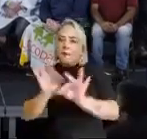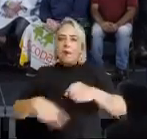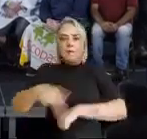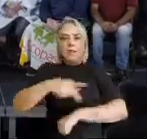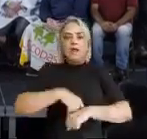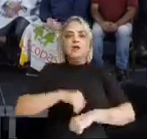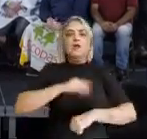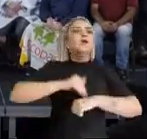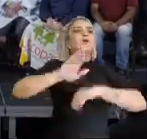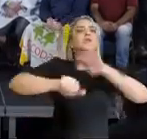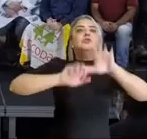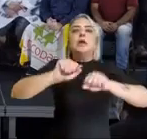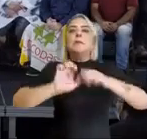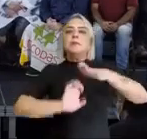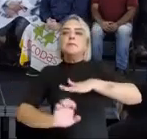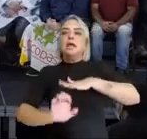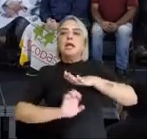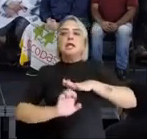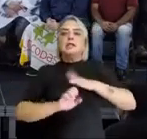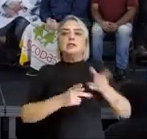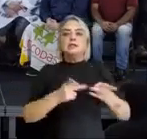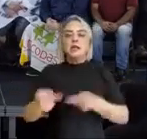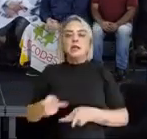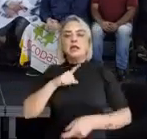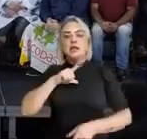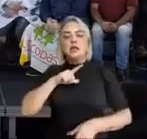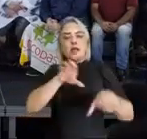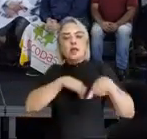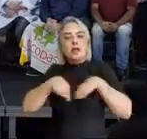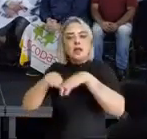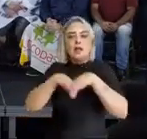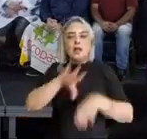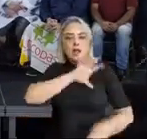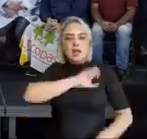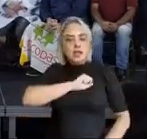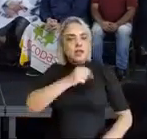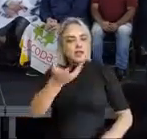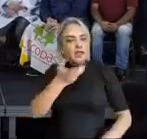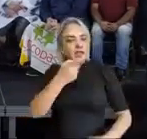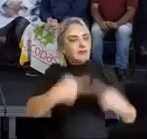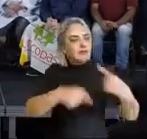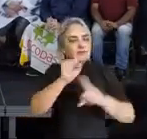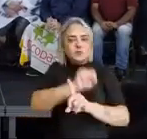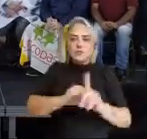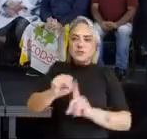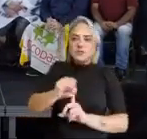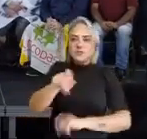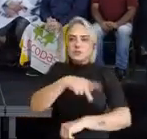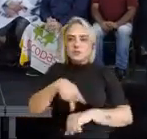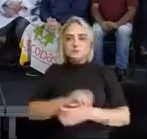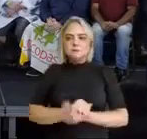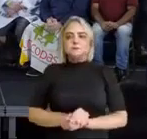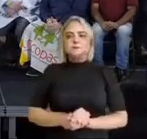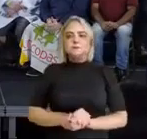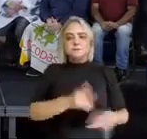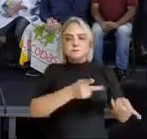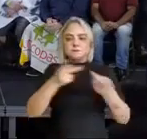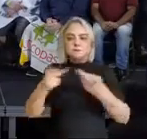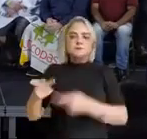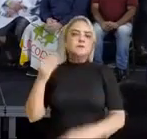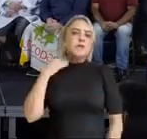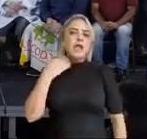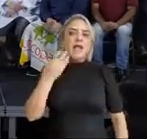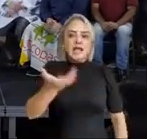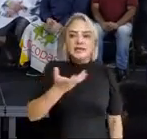empresários que amam a democracia e querem fazer política social nesse país. Eu vou chamar os banqueiros que querem ter banco